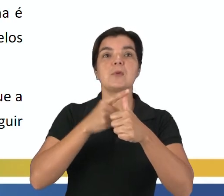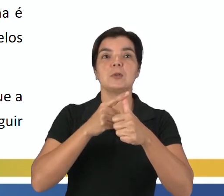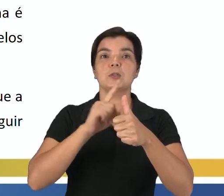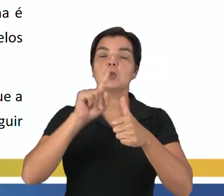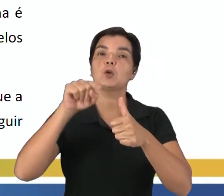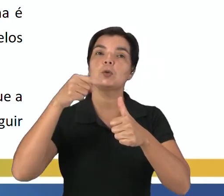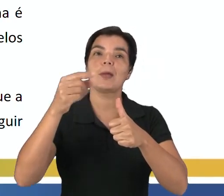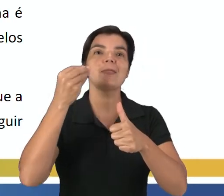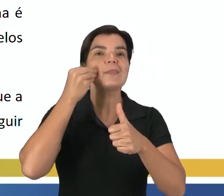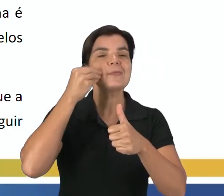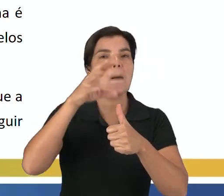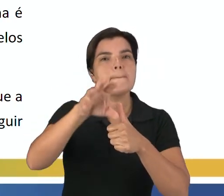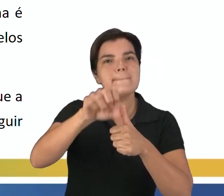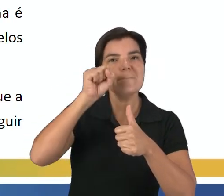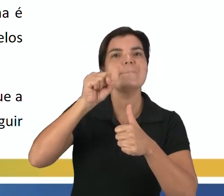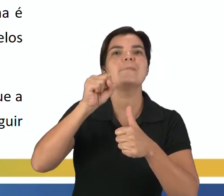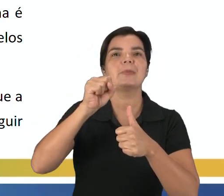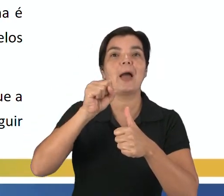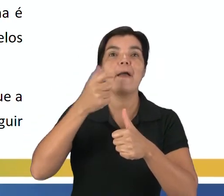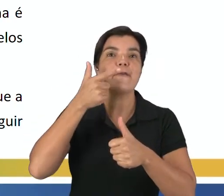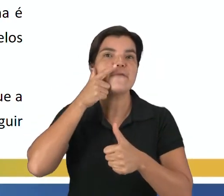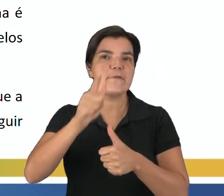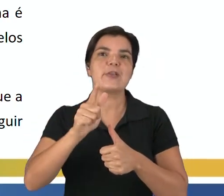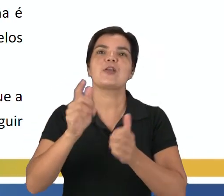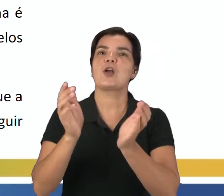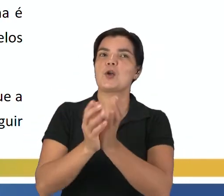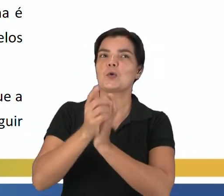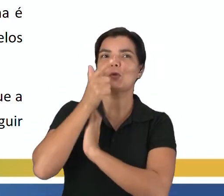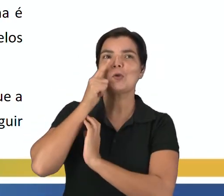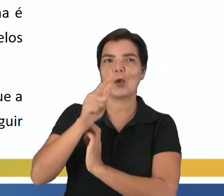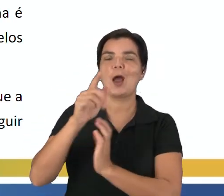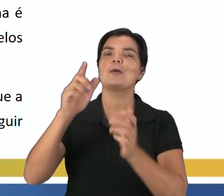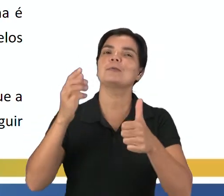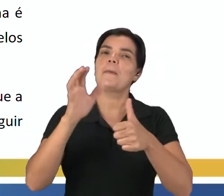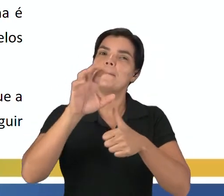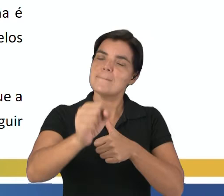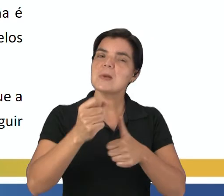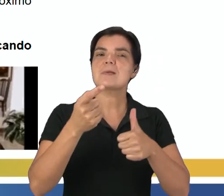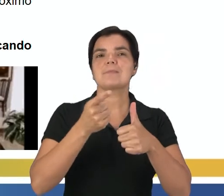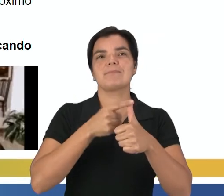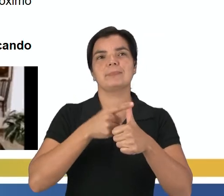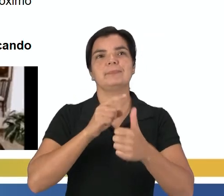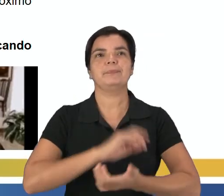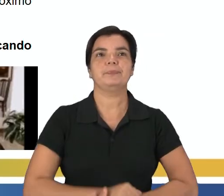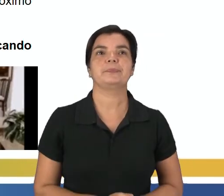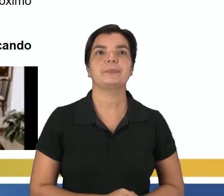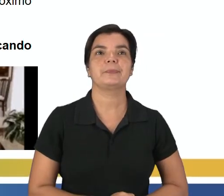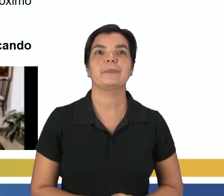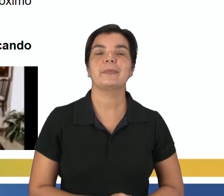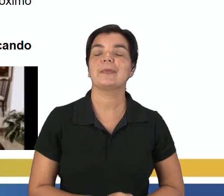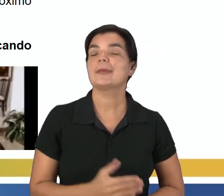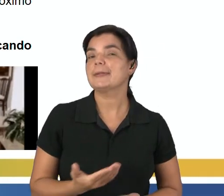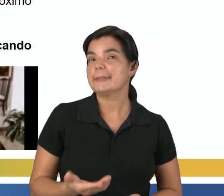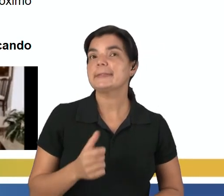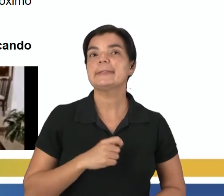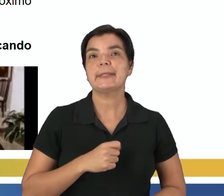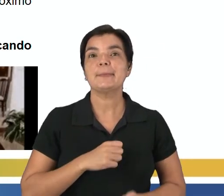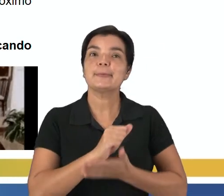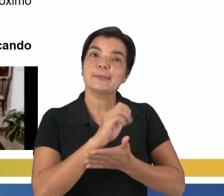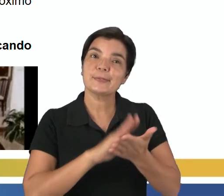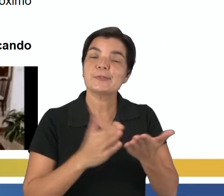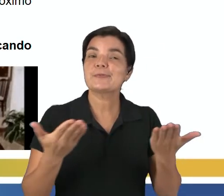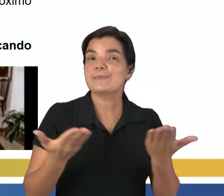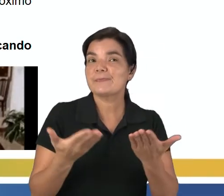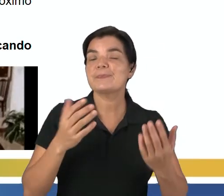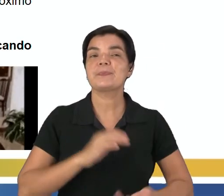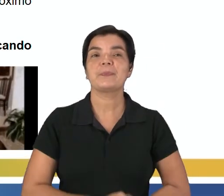conduza os demais para tentar agarrar o lenço. Vence a equipe que conseguir agarrá-lo primeiro. E aí a gente tem o nosso Exercitando